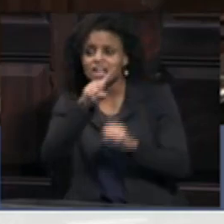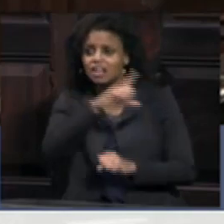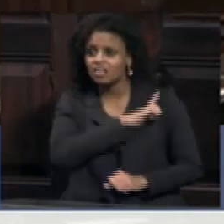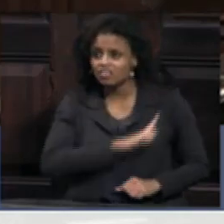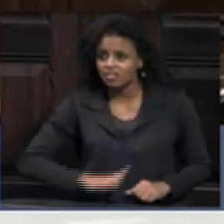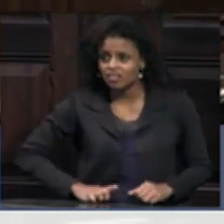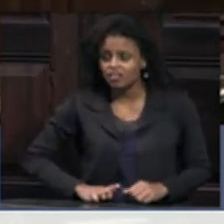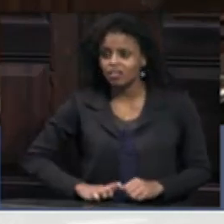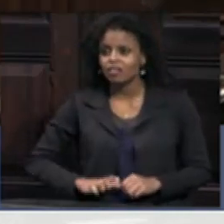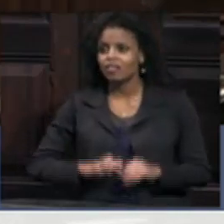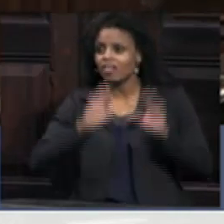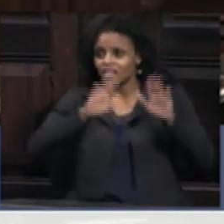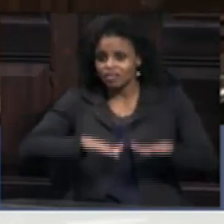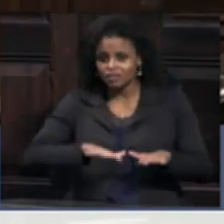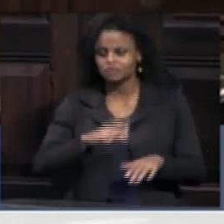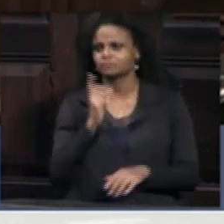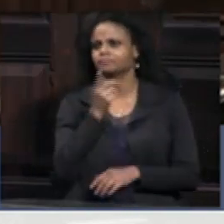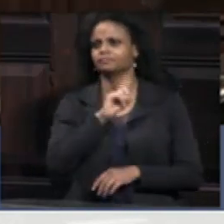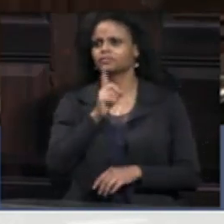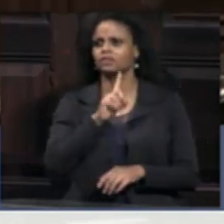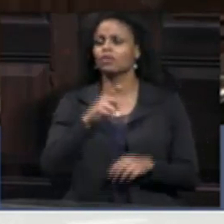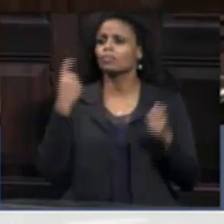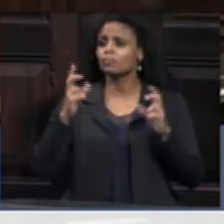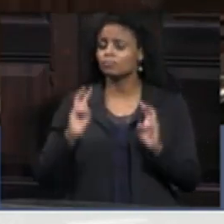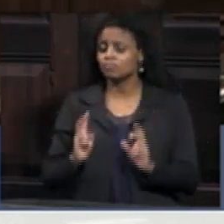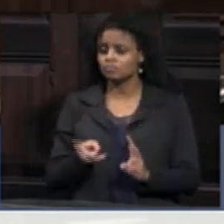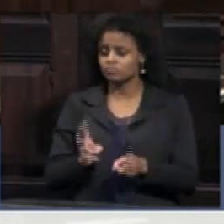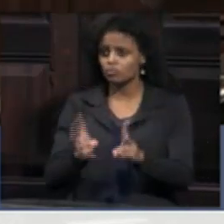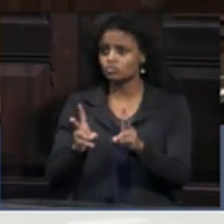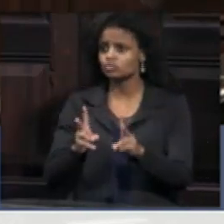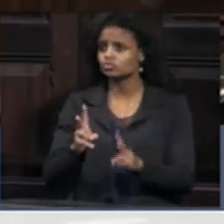não. Ele tem que manter a coerência dele